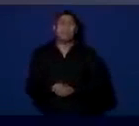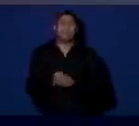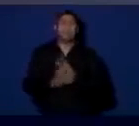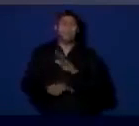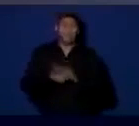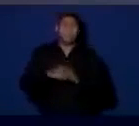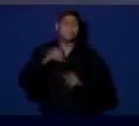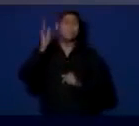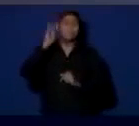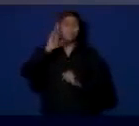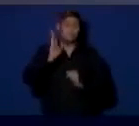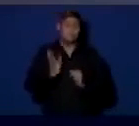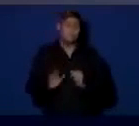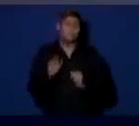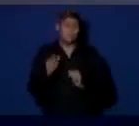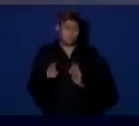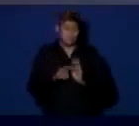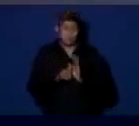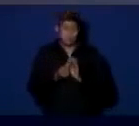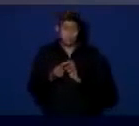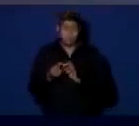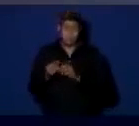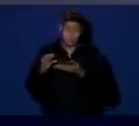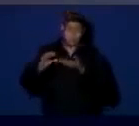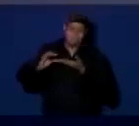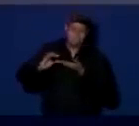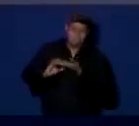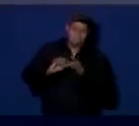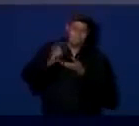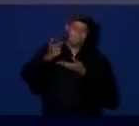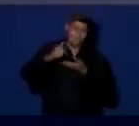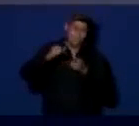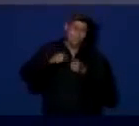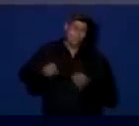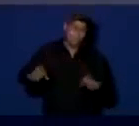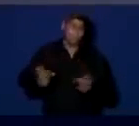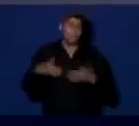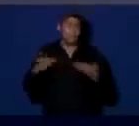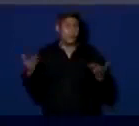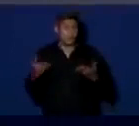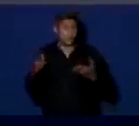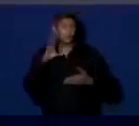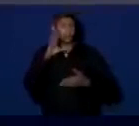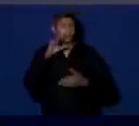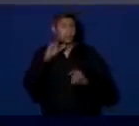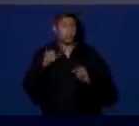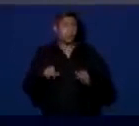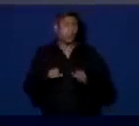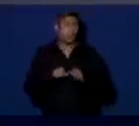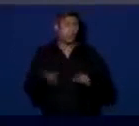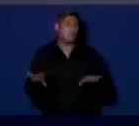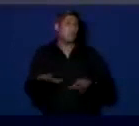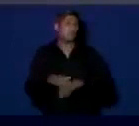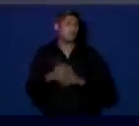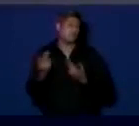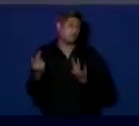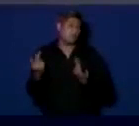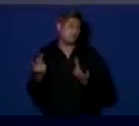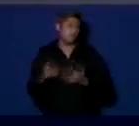no Brasil, de que investimento não é gasto, né, porque hoje o investimento público ele é gasto, né.